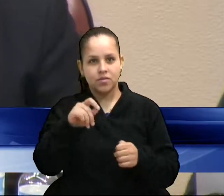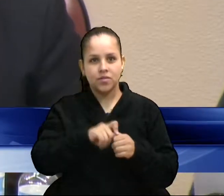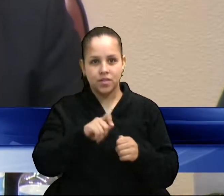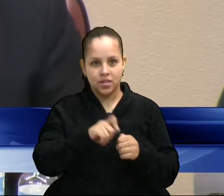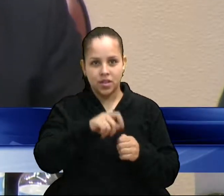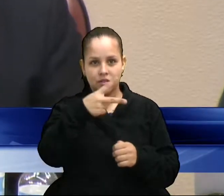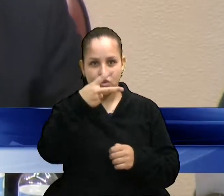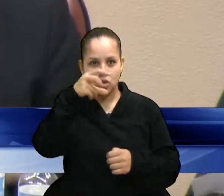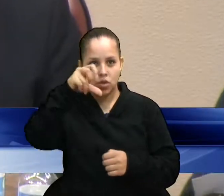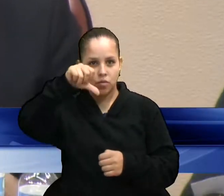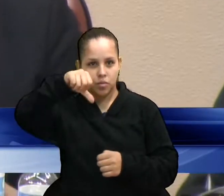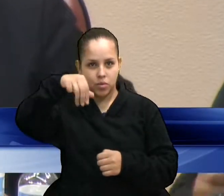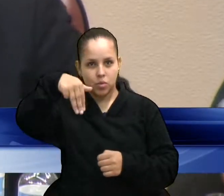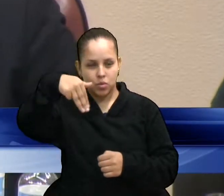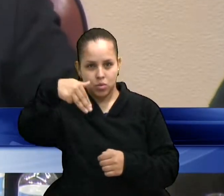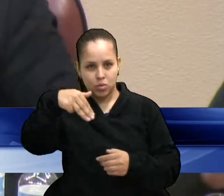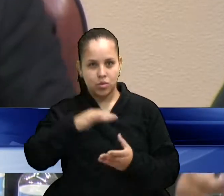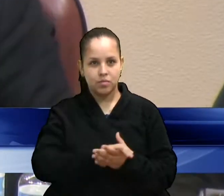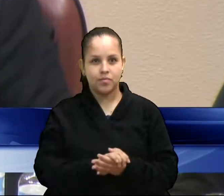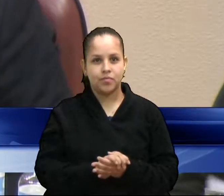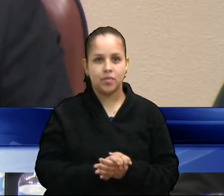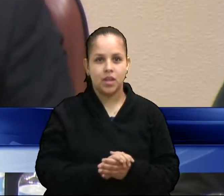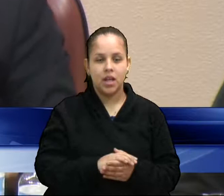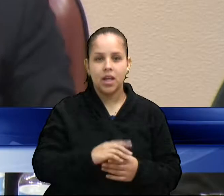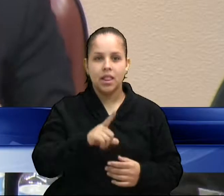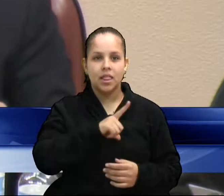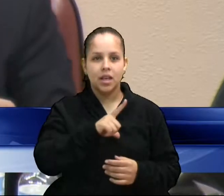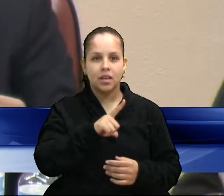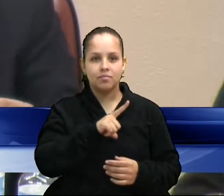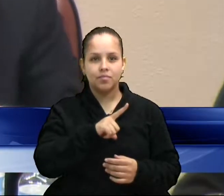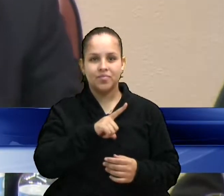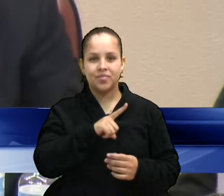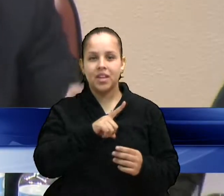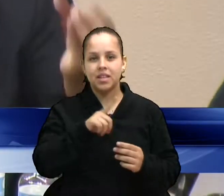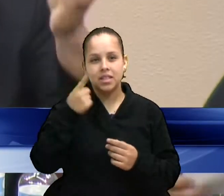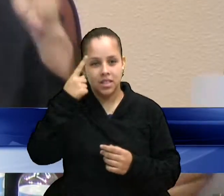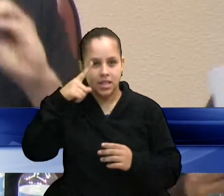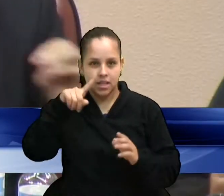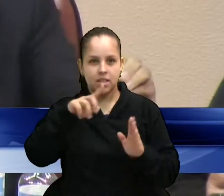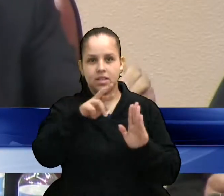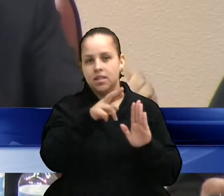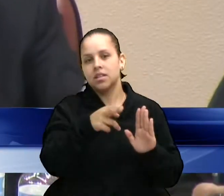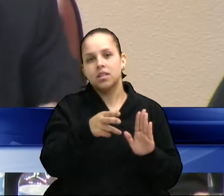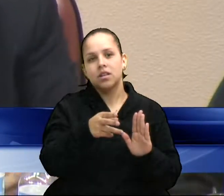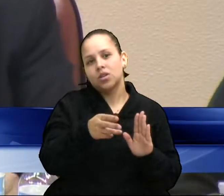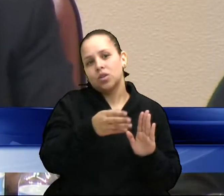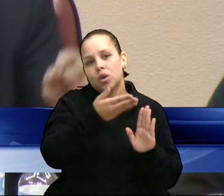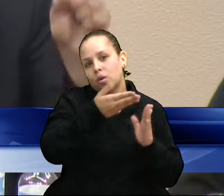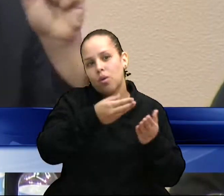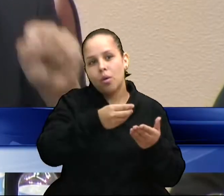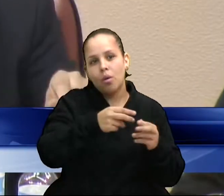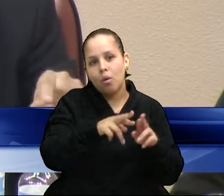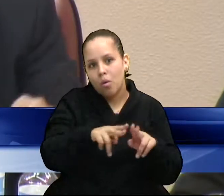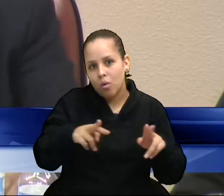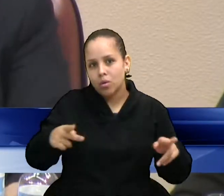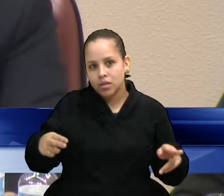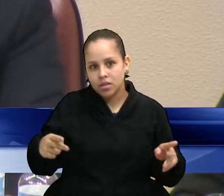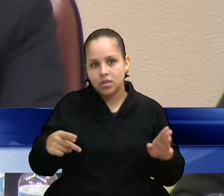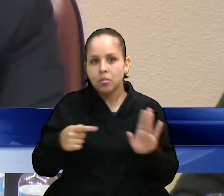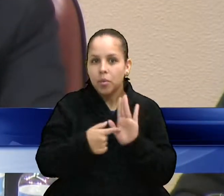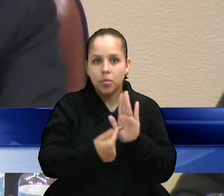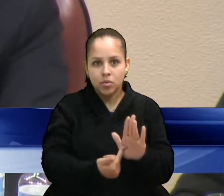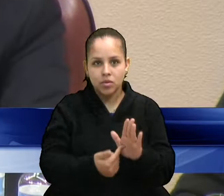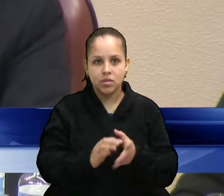nossas sugestões, né? Para que, na medida do possível, os vereadores que vão ter acesso ao documento que a gente pediu para que